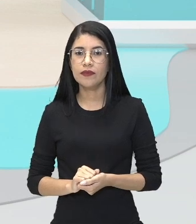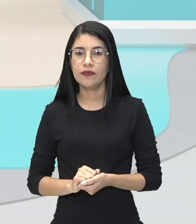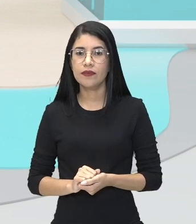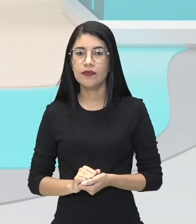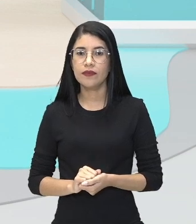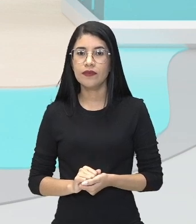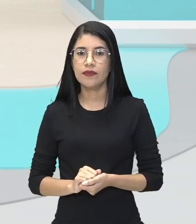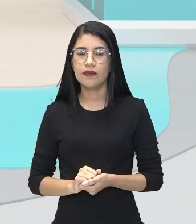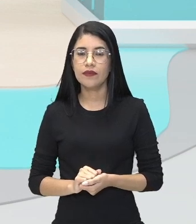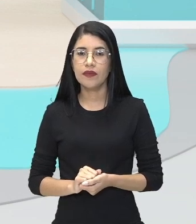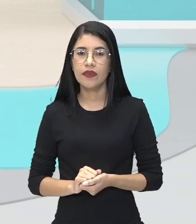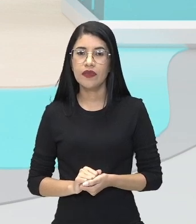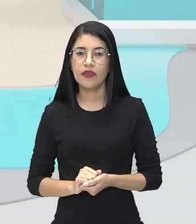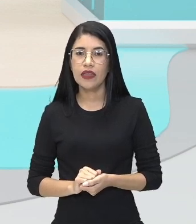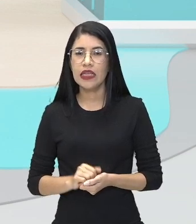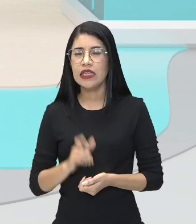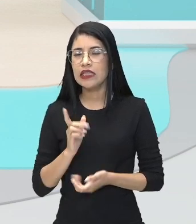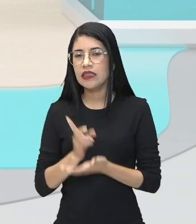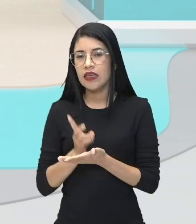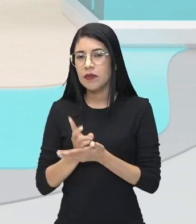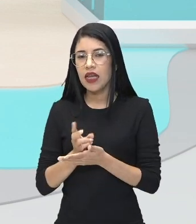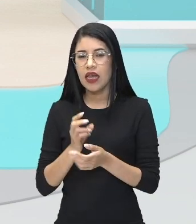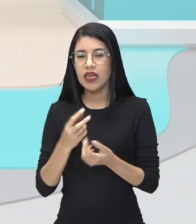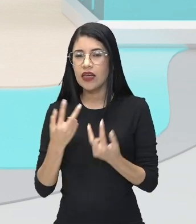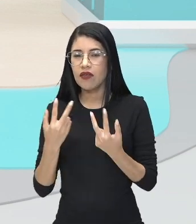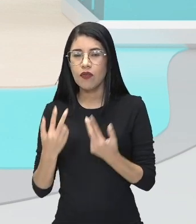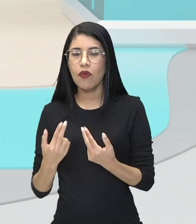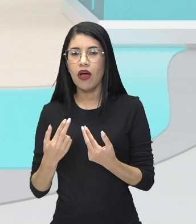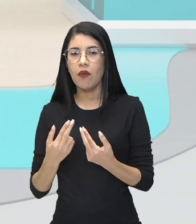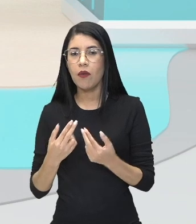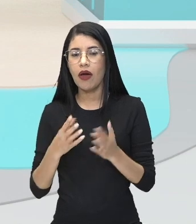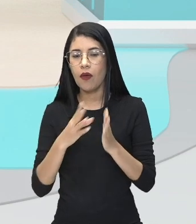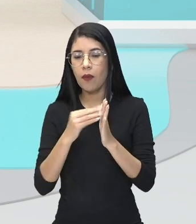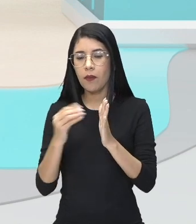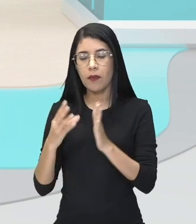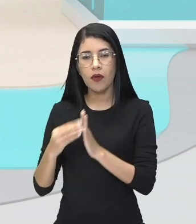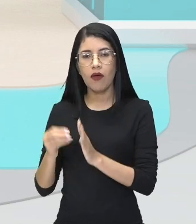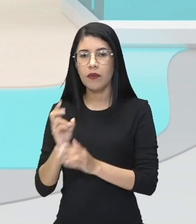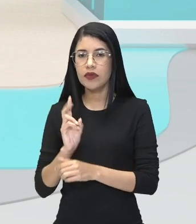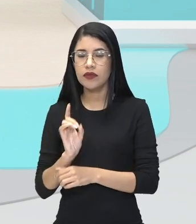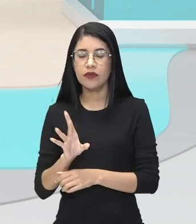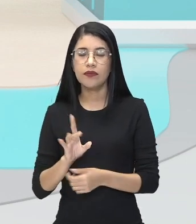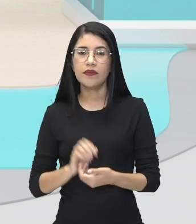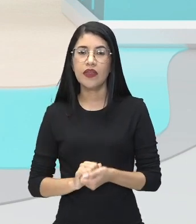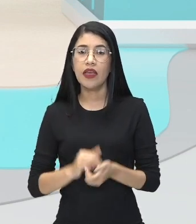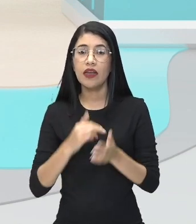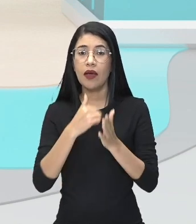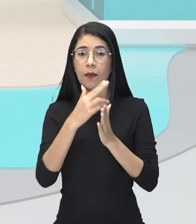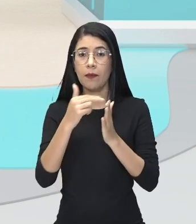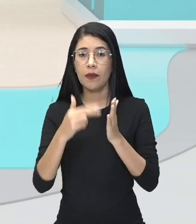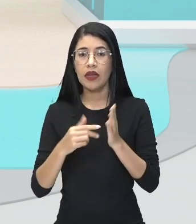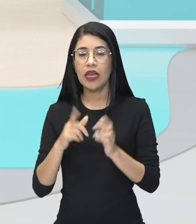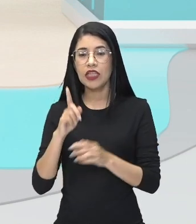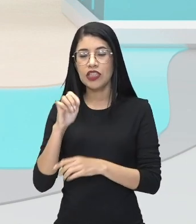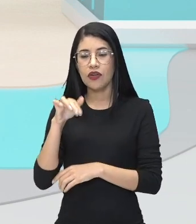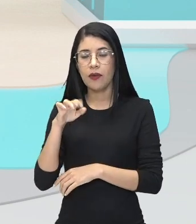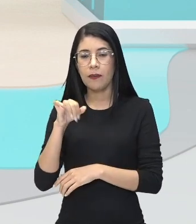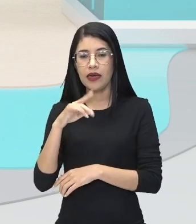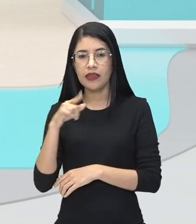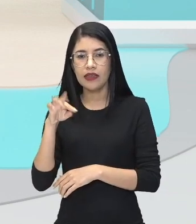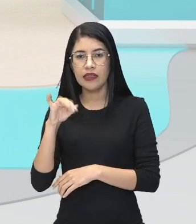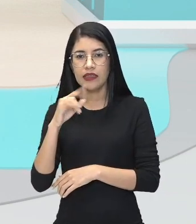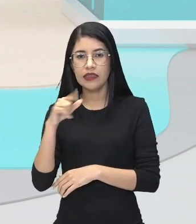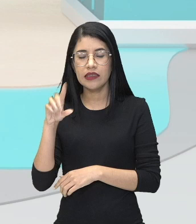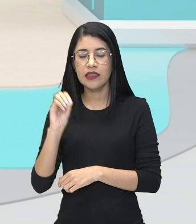era feito de uma forma sistemática, como se fosse uma reprodução, e era chamado de pintura geometrizante ou lei